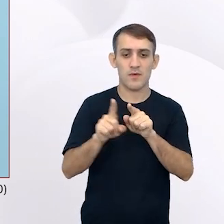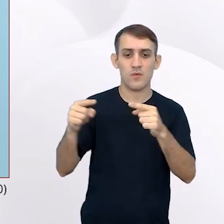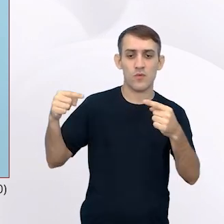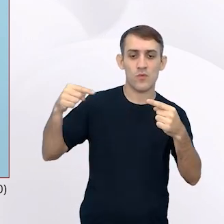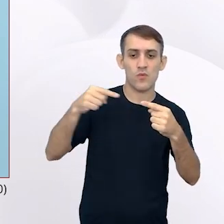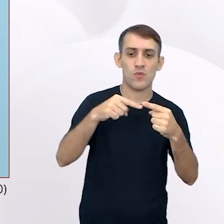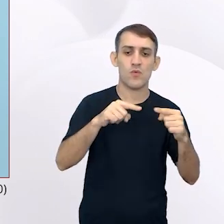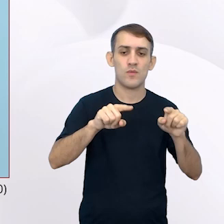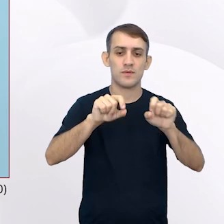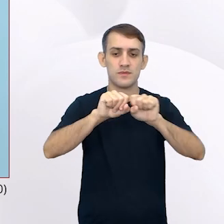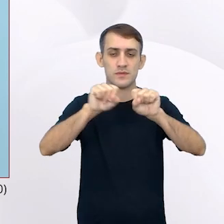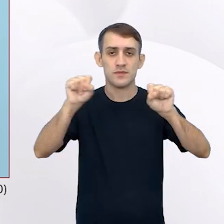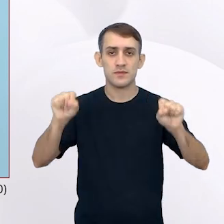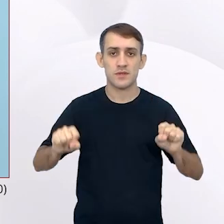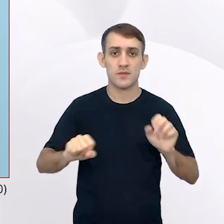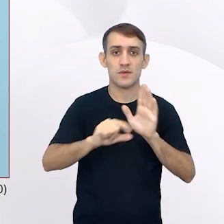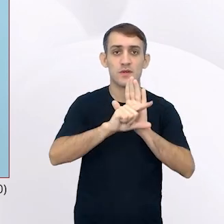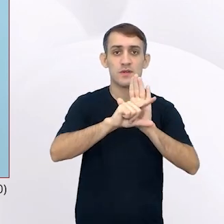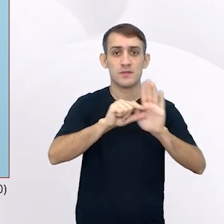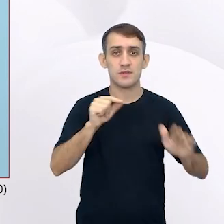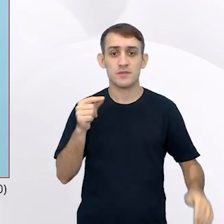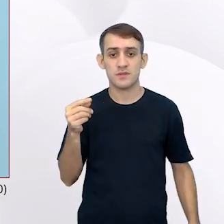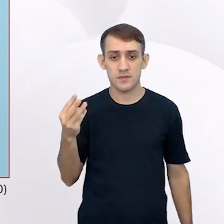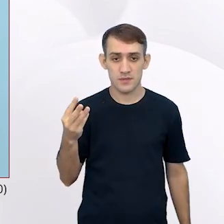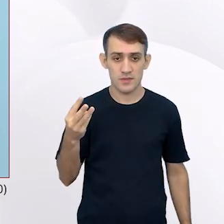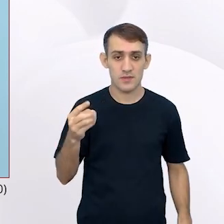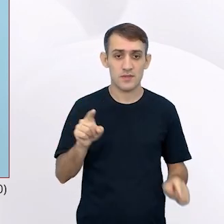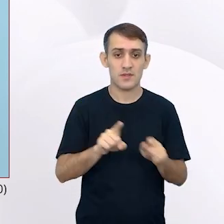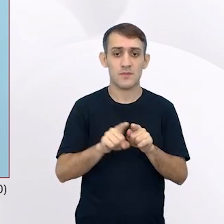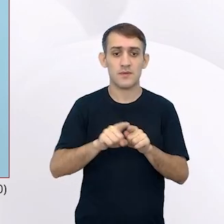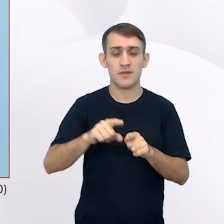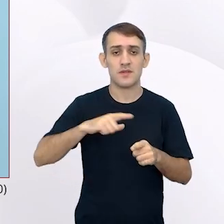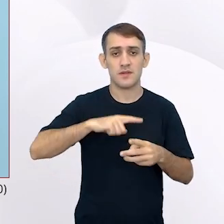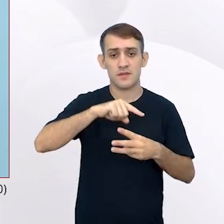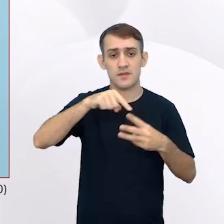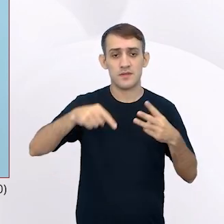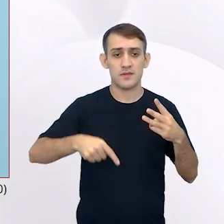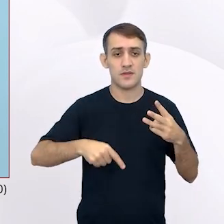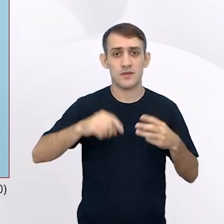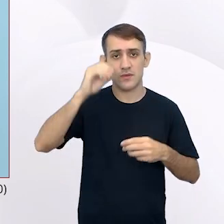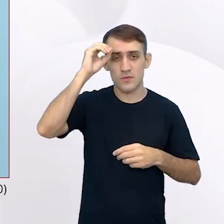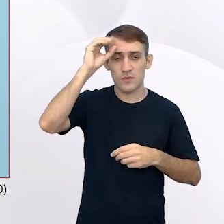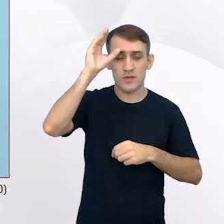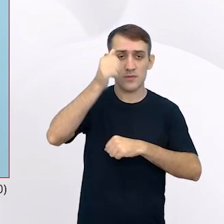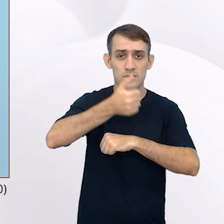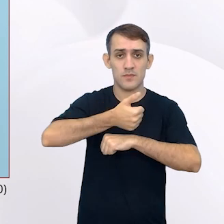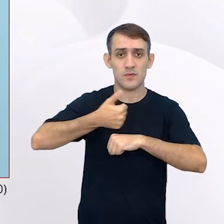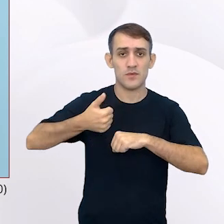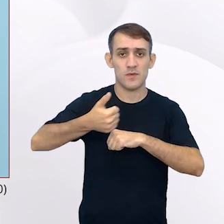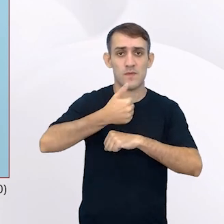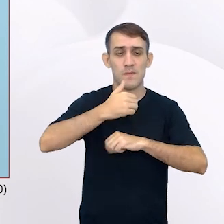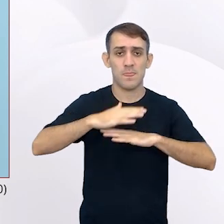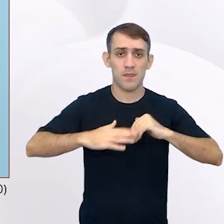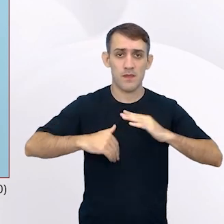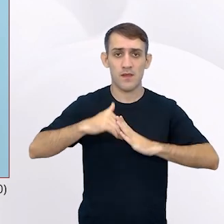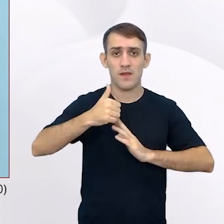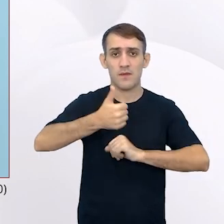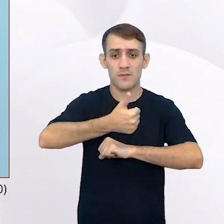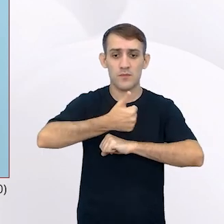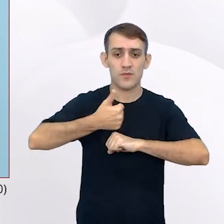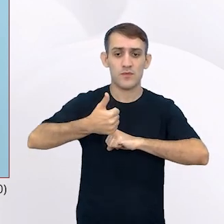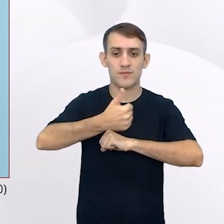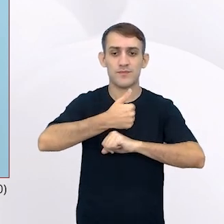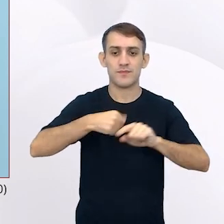sistêmica. E do artigo 3, que contém 3 dimensões, que é conhecimento profissional, prática profissional